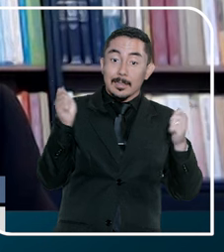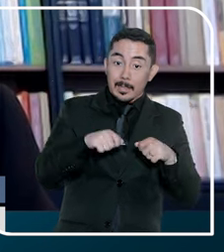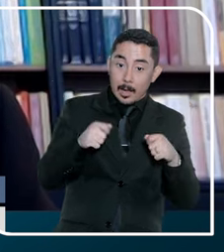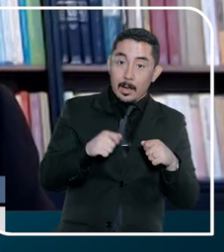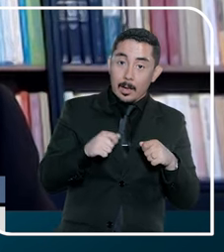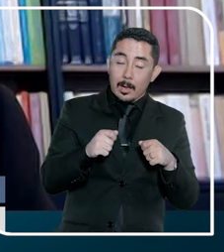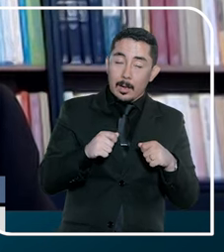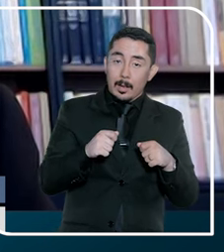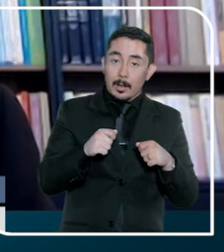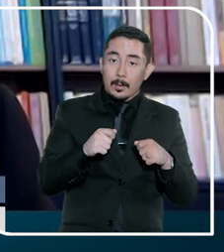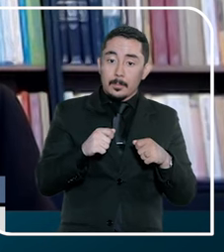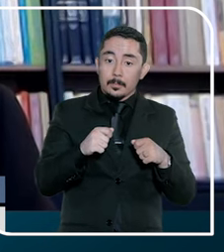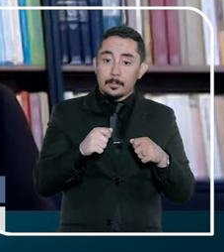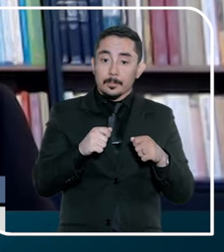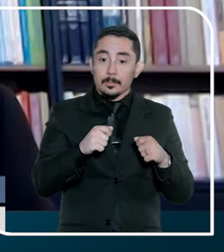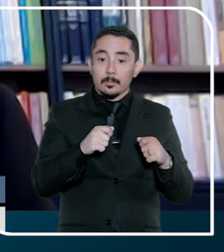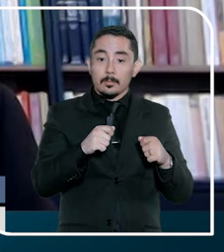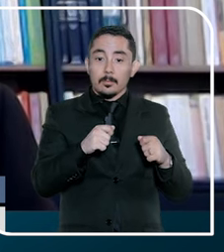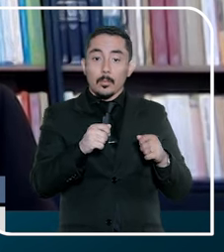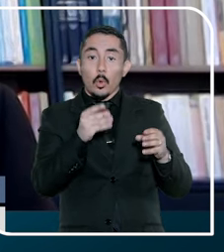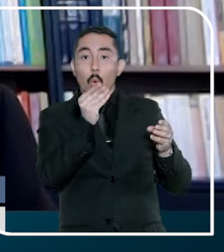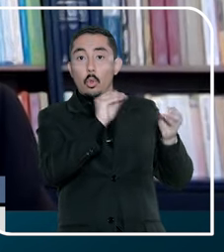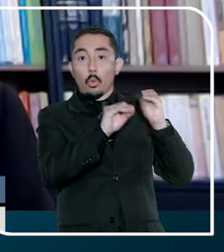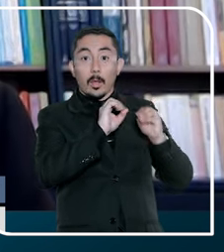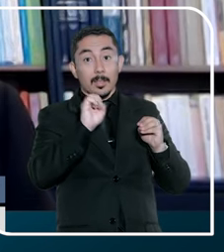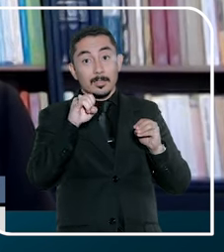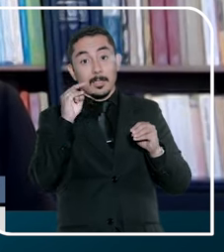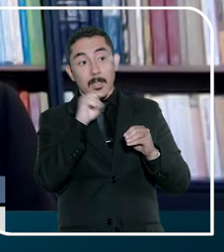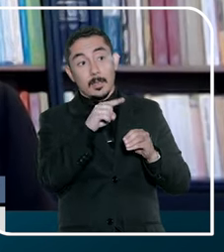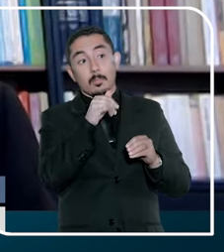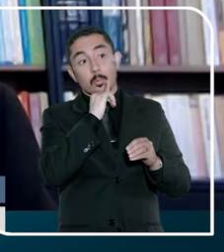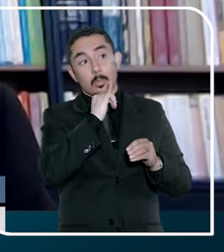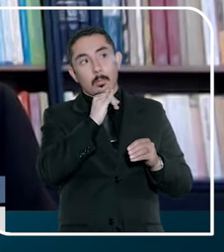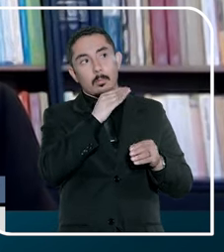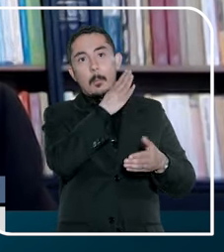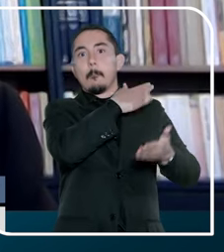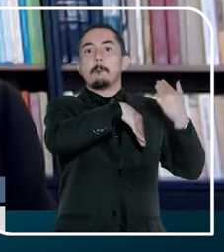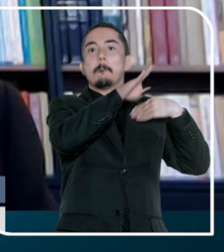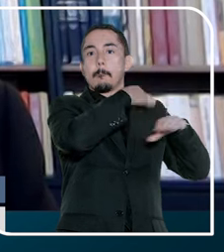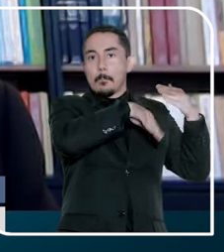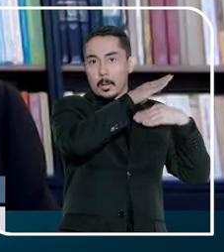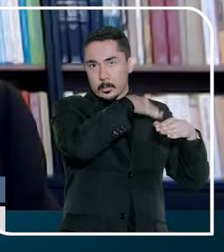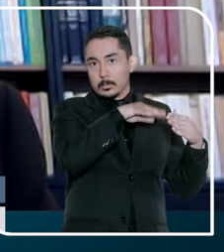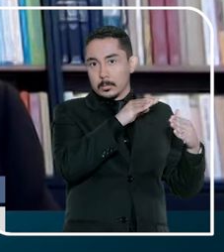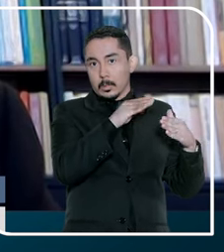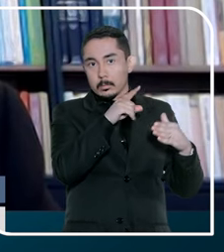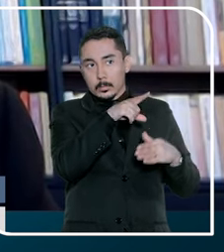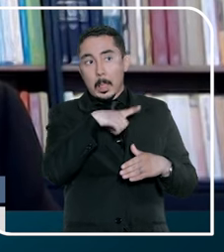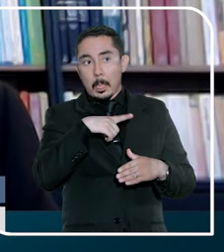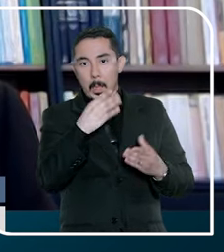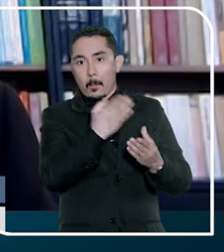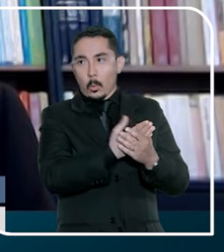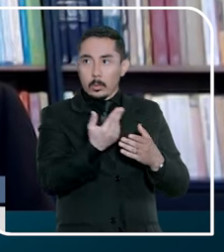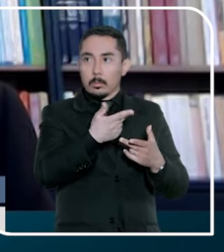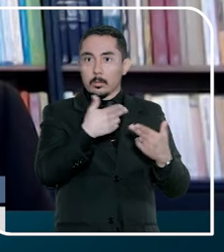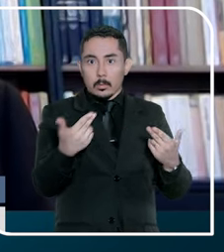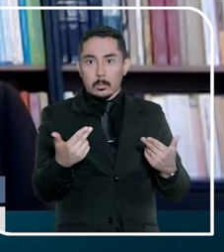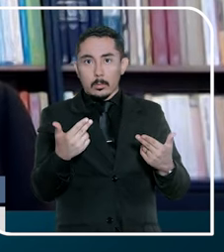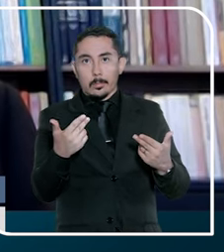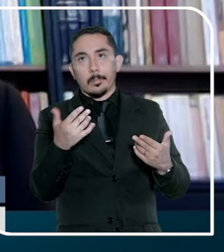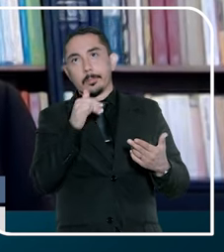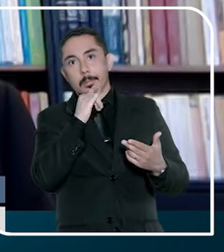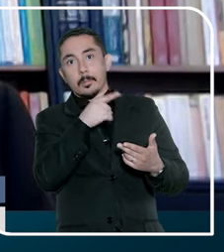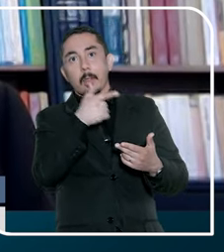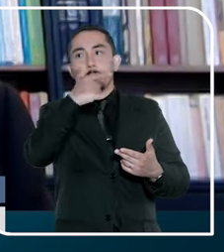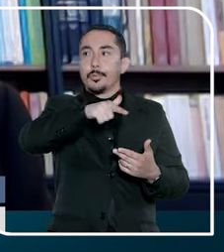considerando-se por exemplo os antecedentes do sujeito se for alguém multirreincidente crios habitual